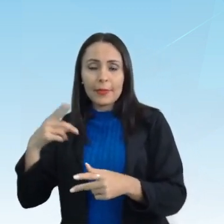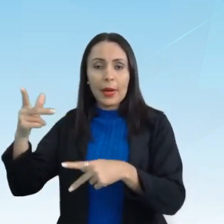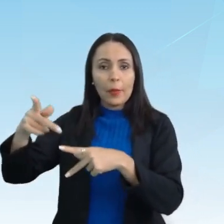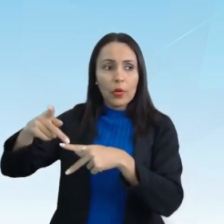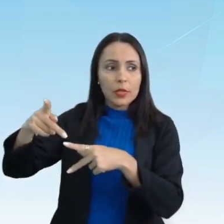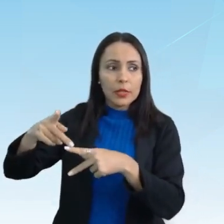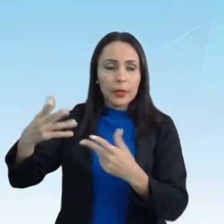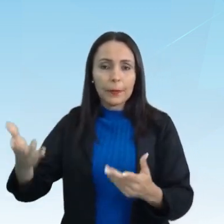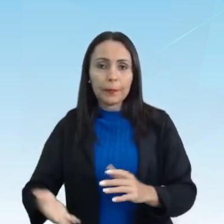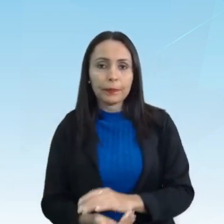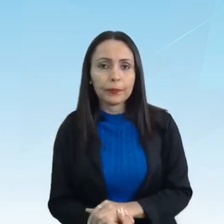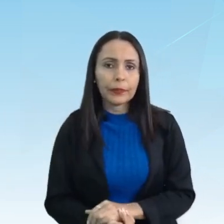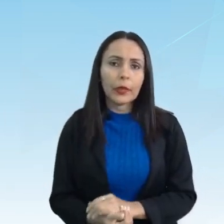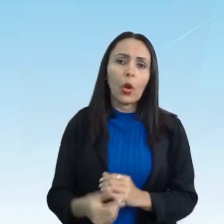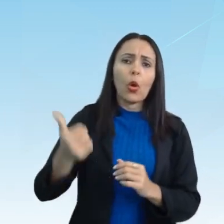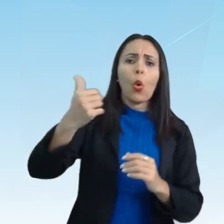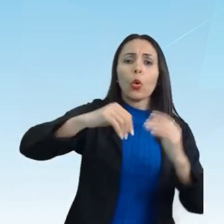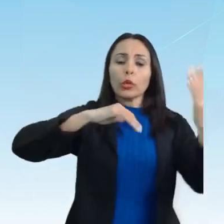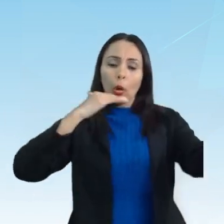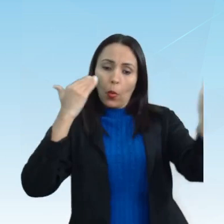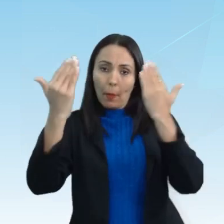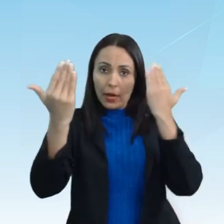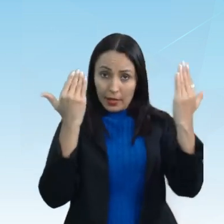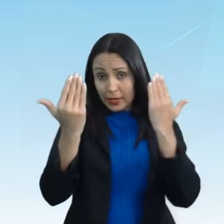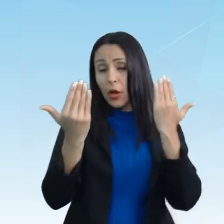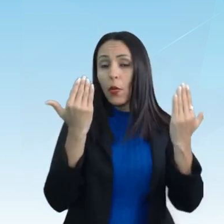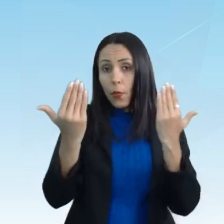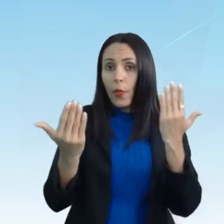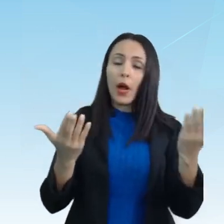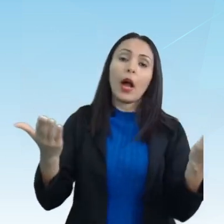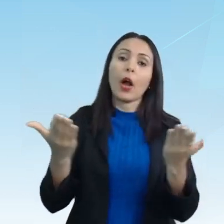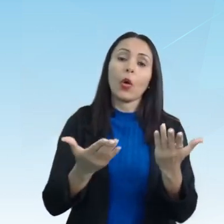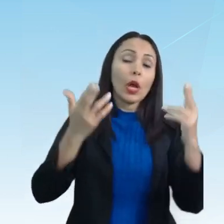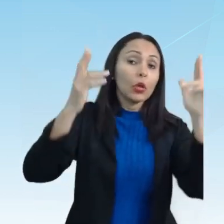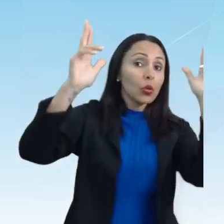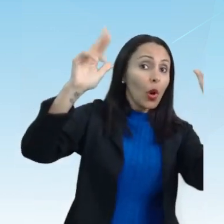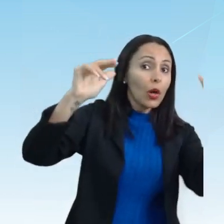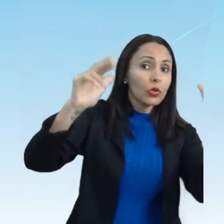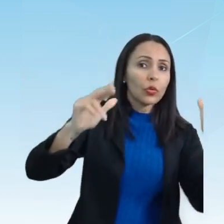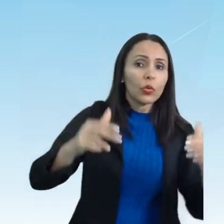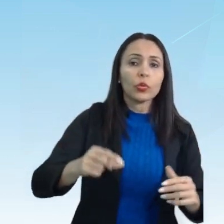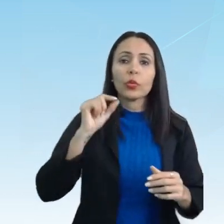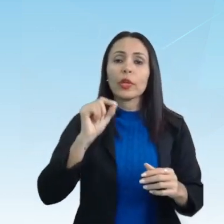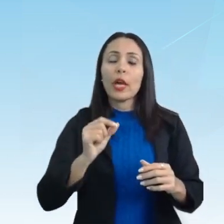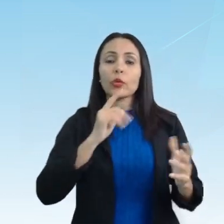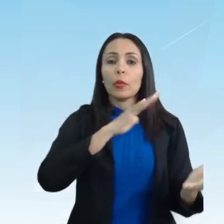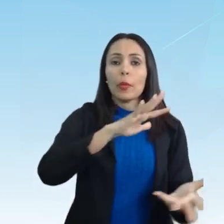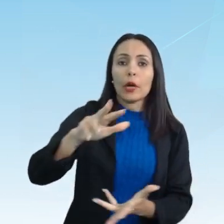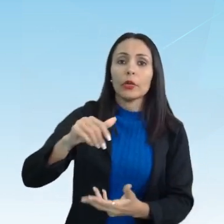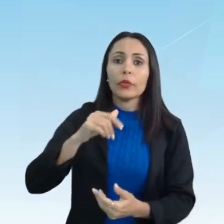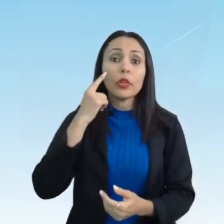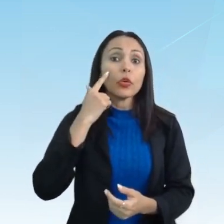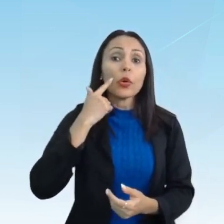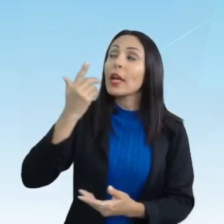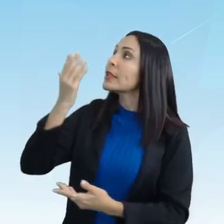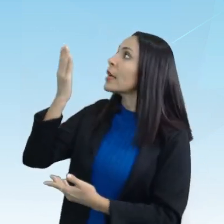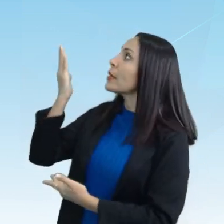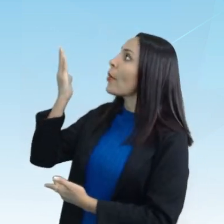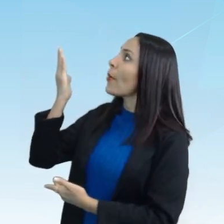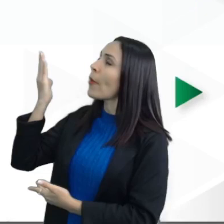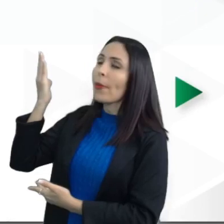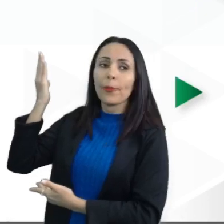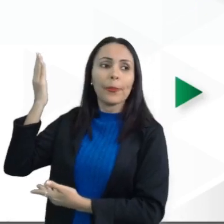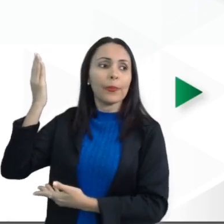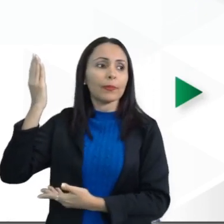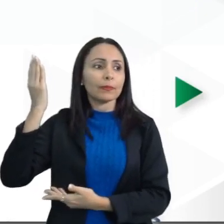Fazendo uma outra analogia, ou seja, comparação do assunto com o que há no mundo, vejam só na tela, acompanhem.